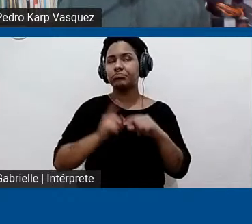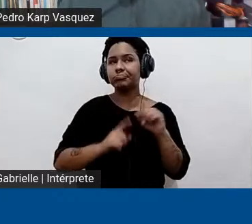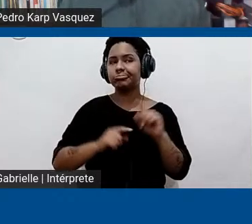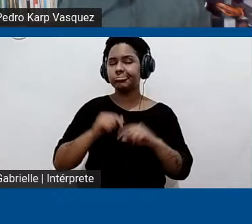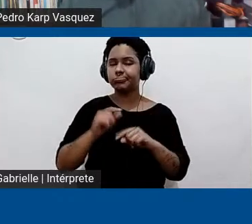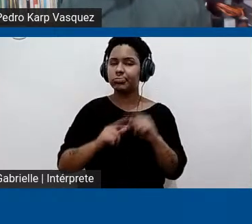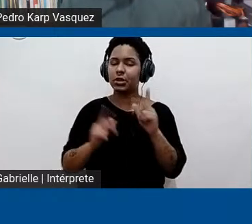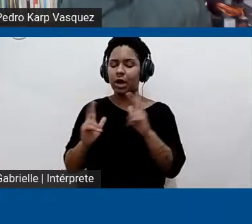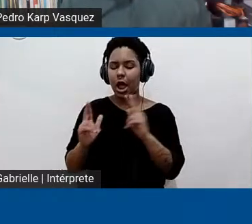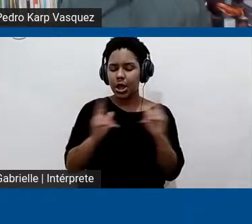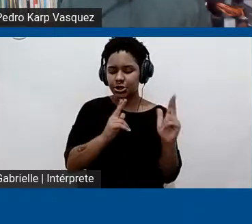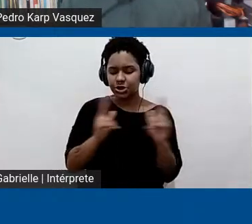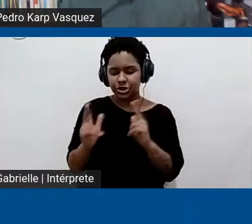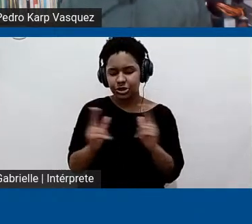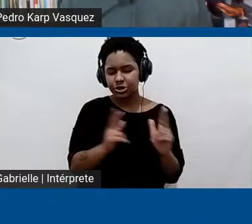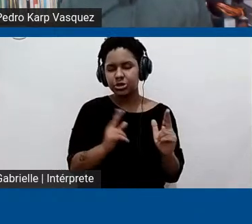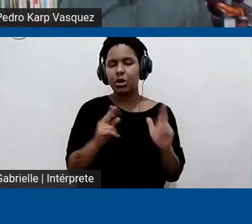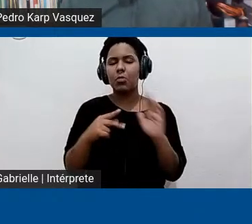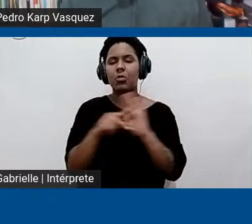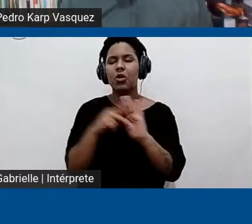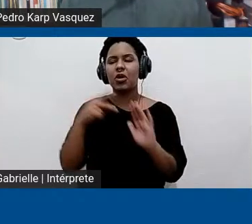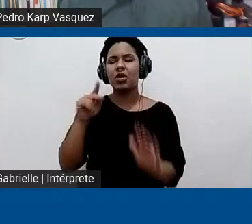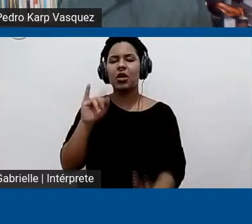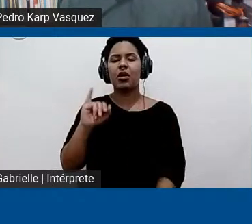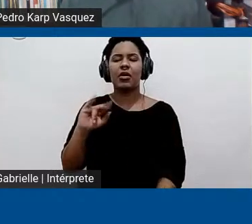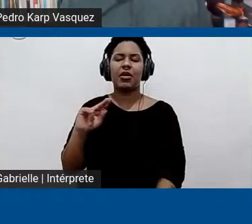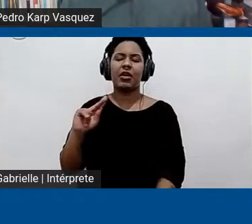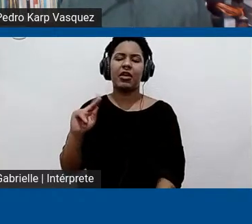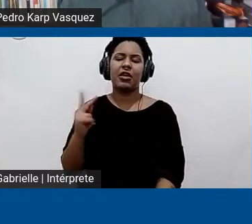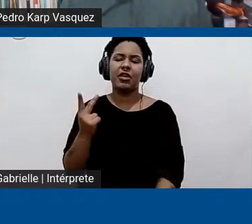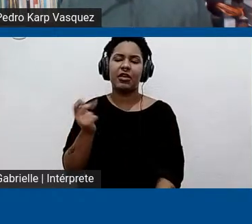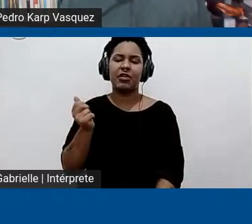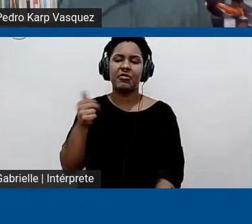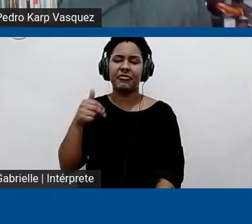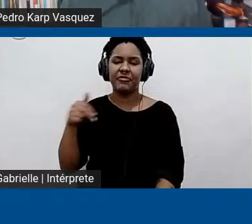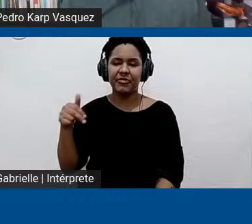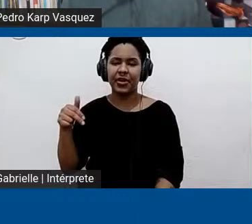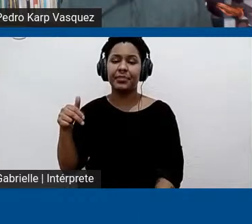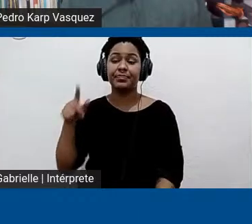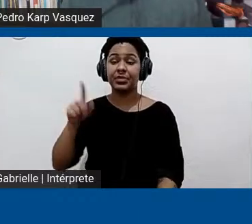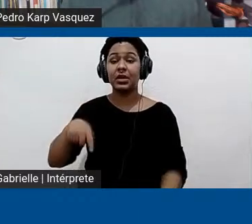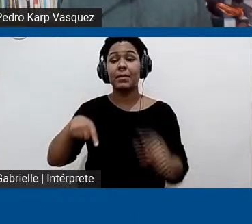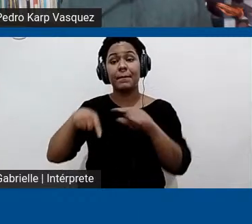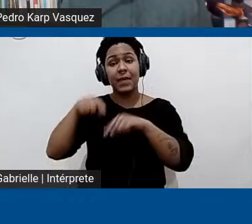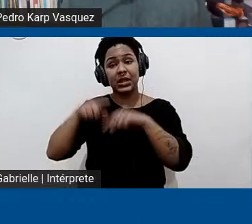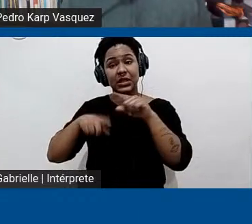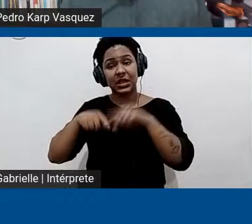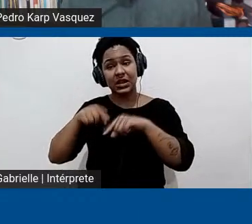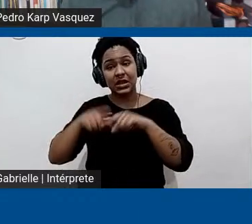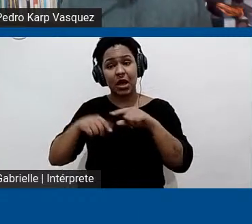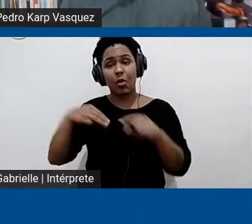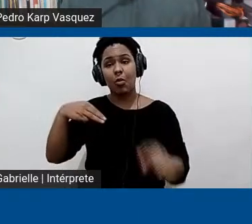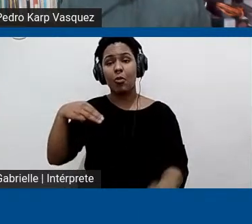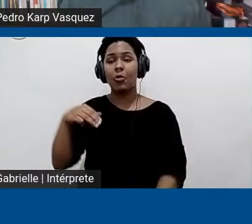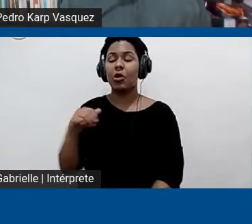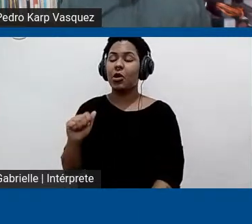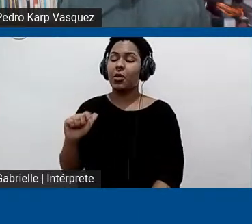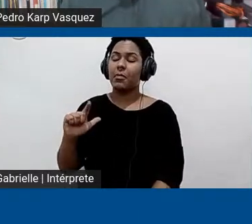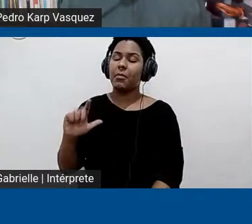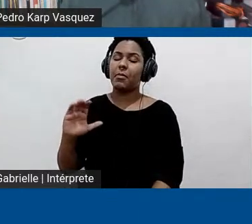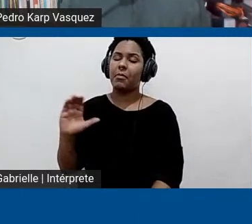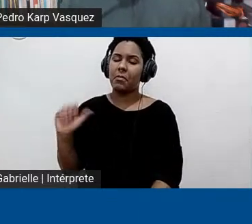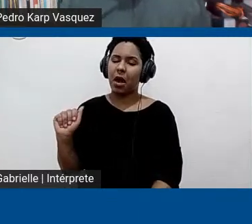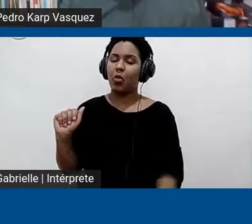editado pelo IPHAN, né, que é o material do Malta, né, que era